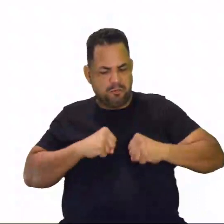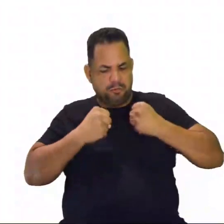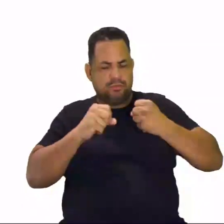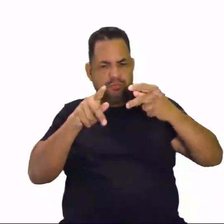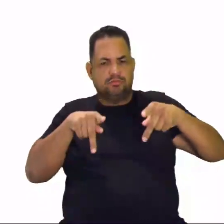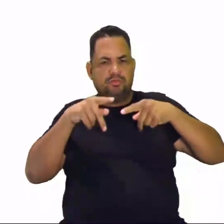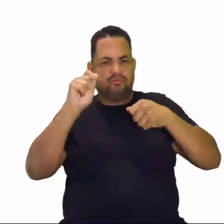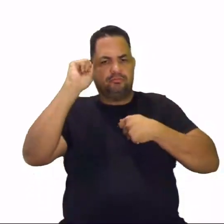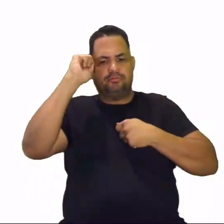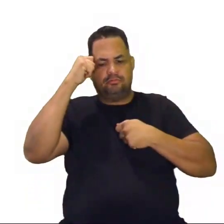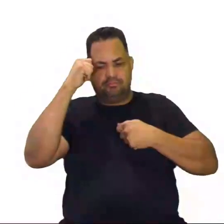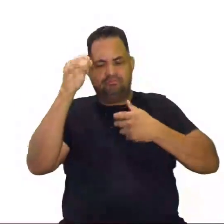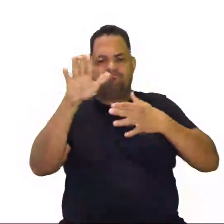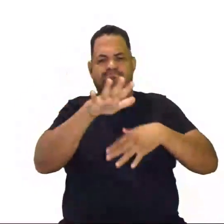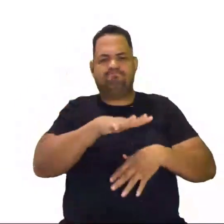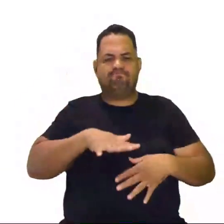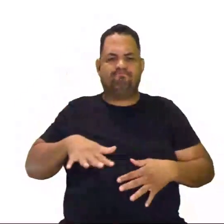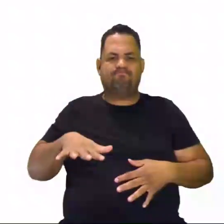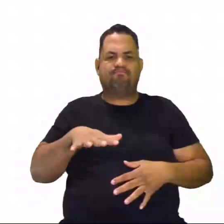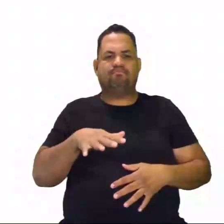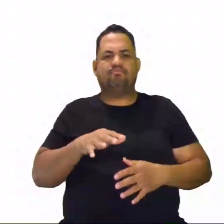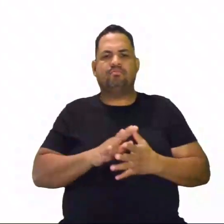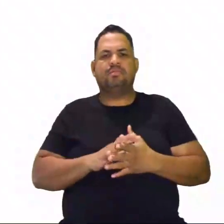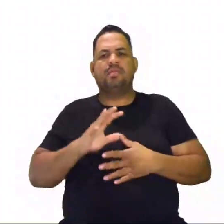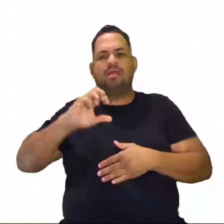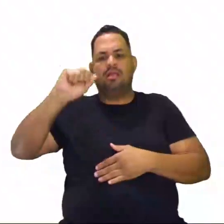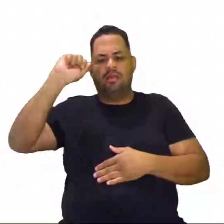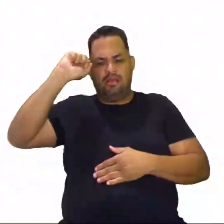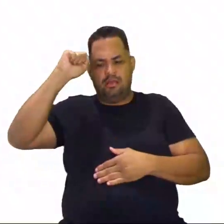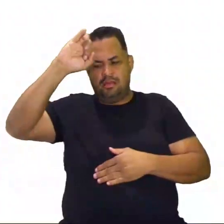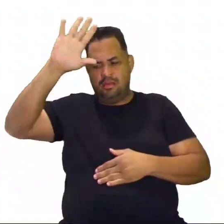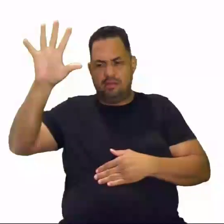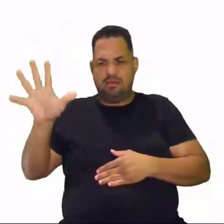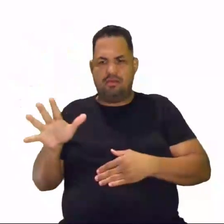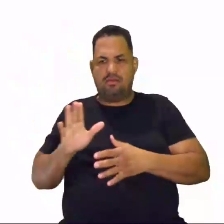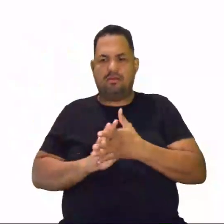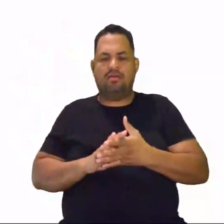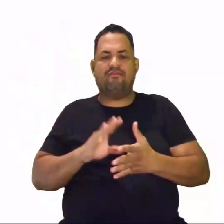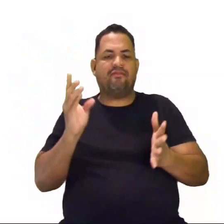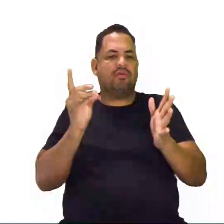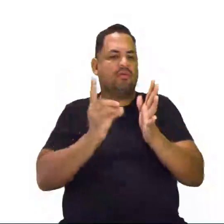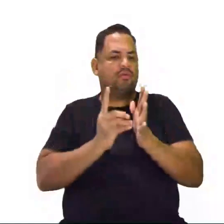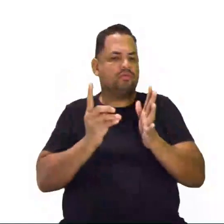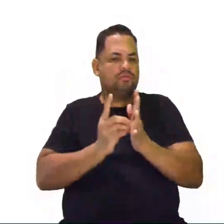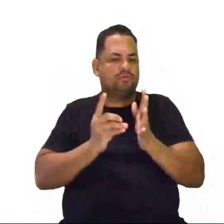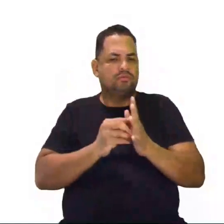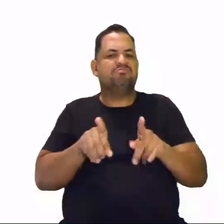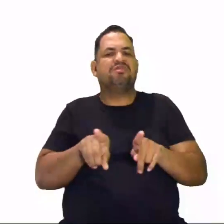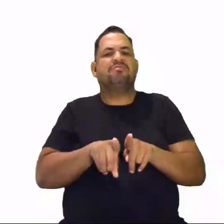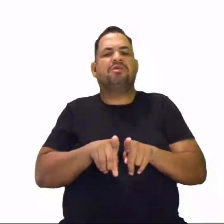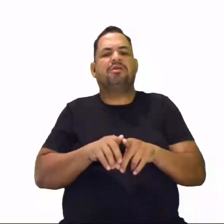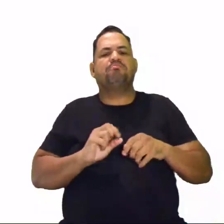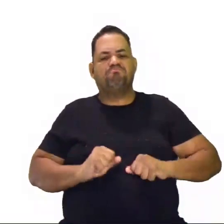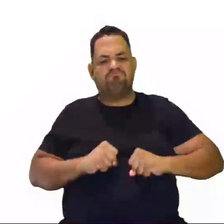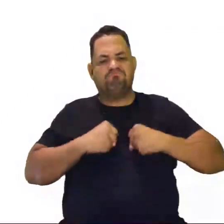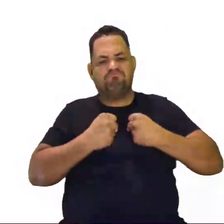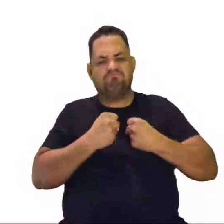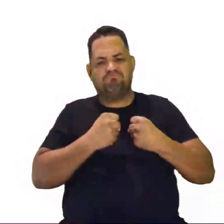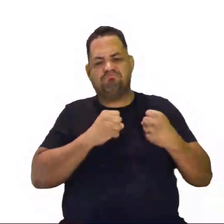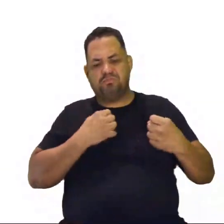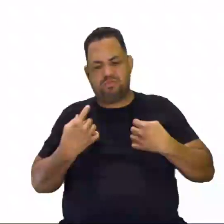povos negros ali do continente africano, os indígenas foram muito resistentes a